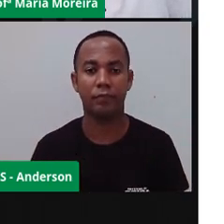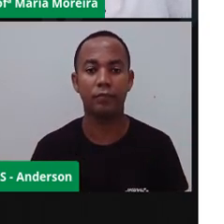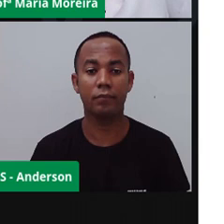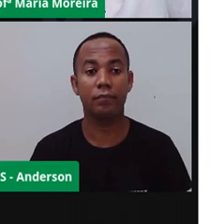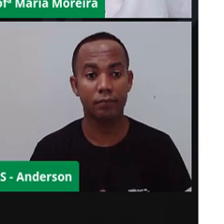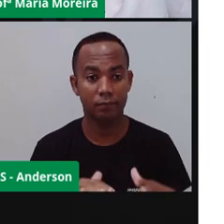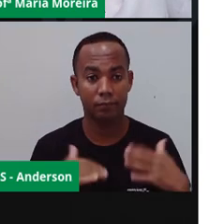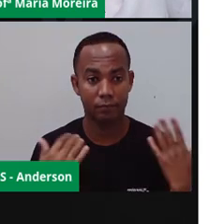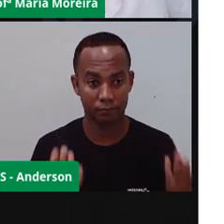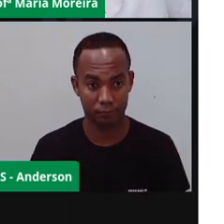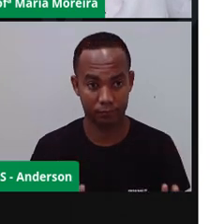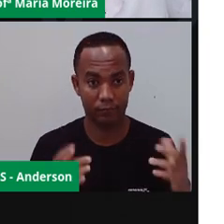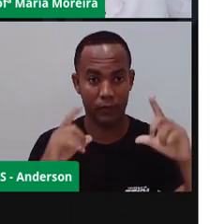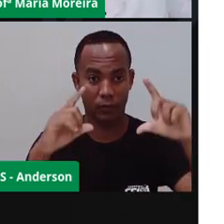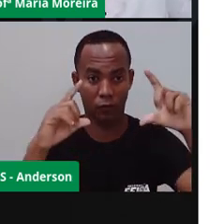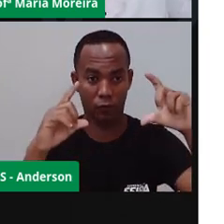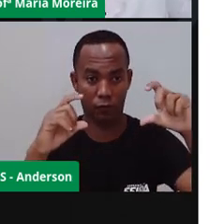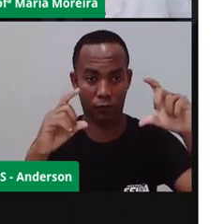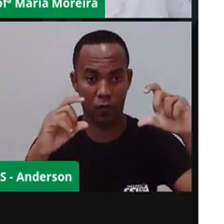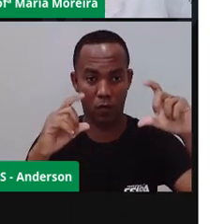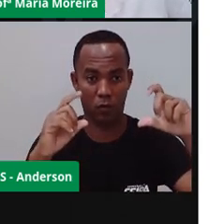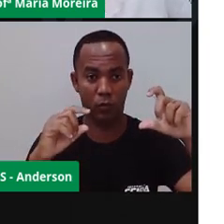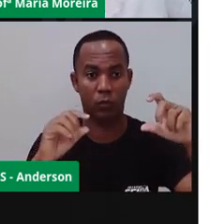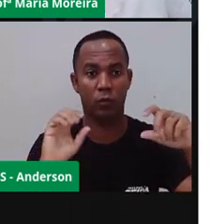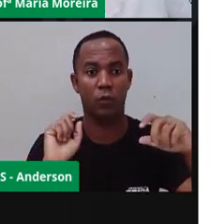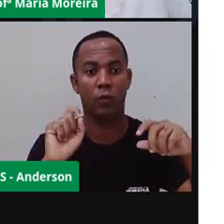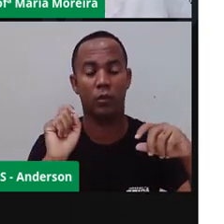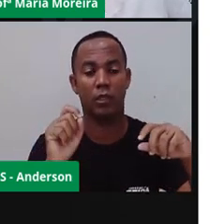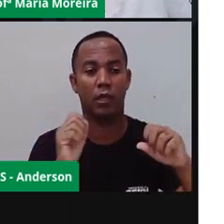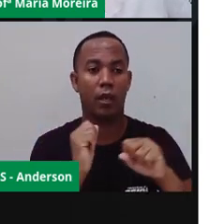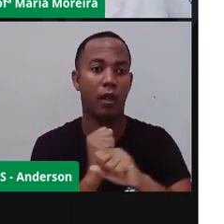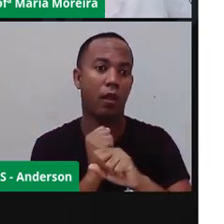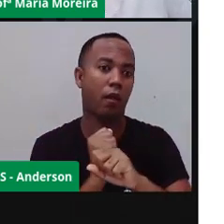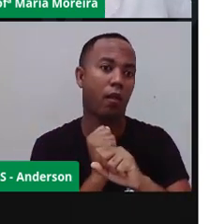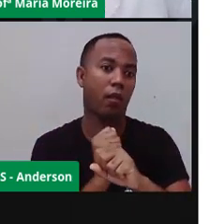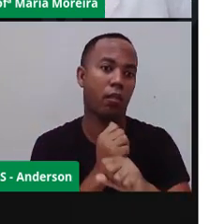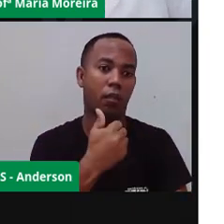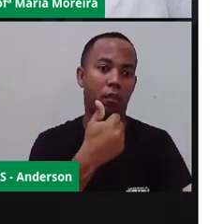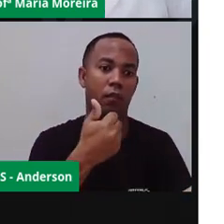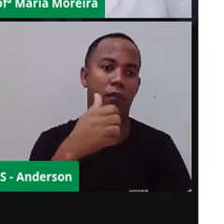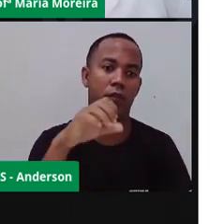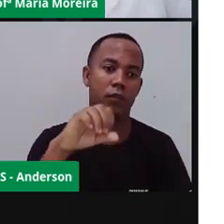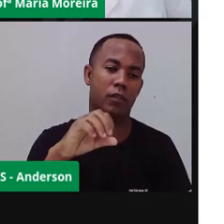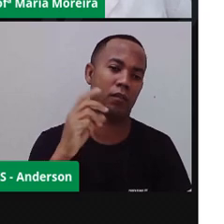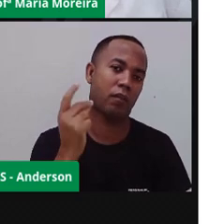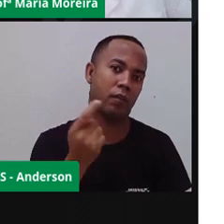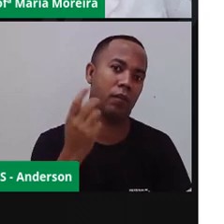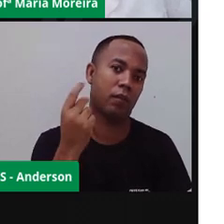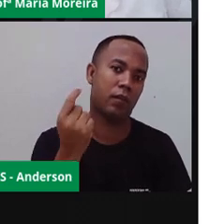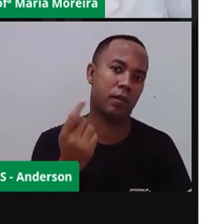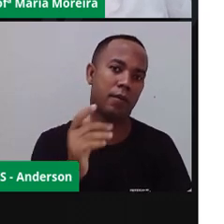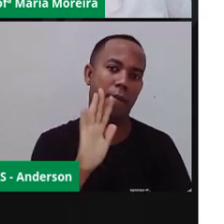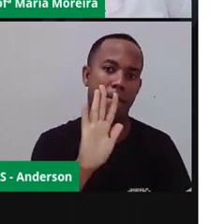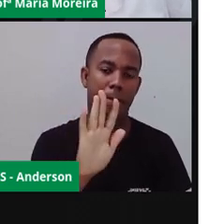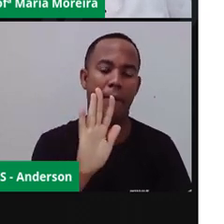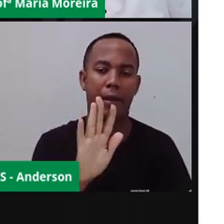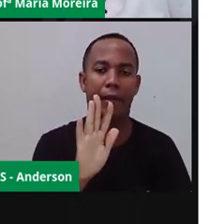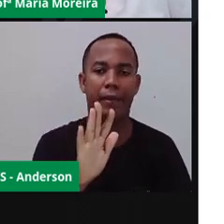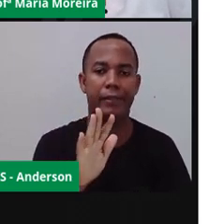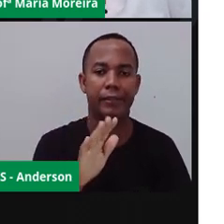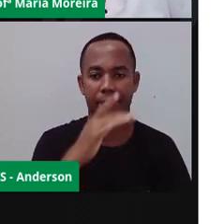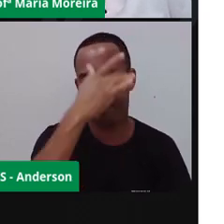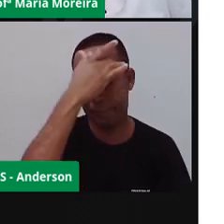Bom, as charges, elas foram criadas no século XIX, ou seja, já tem um tempinho, né? Por pessoas que queriam